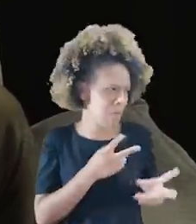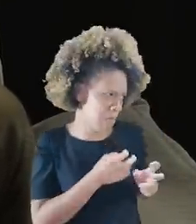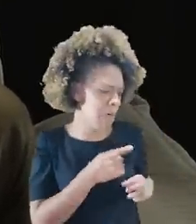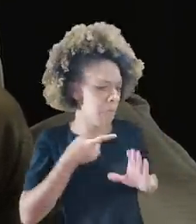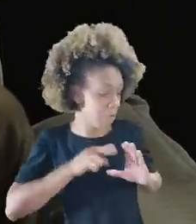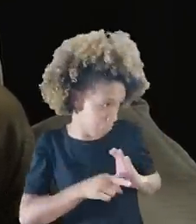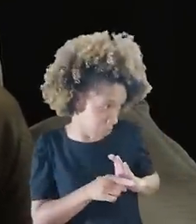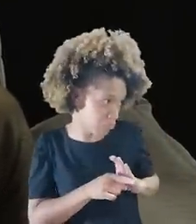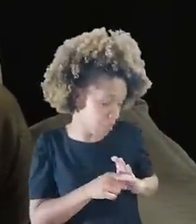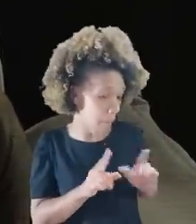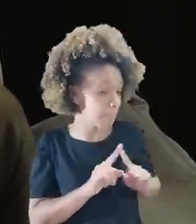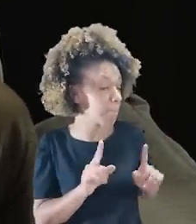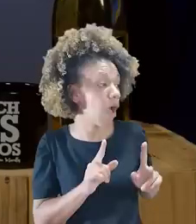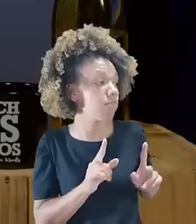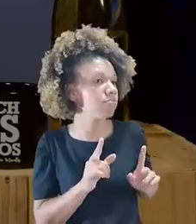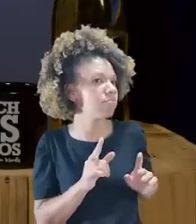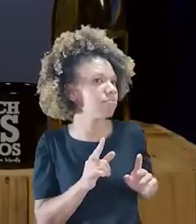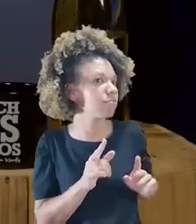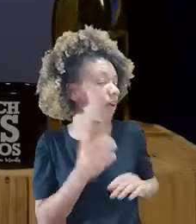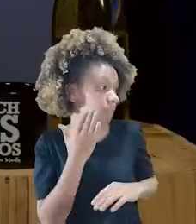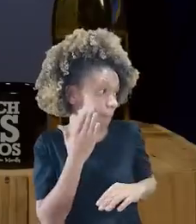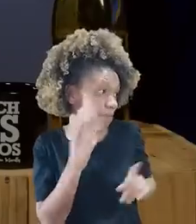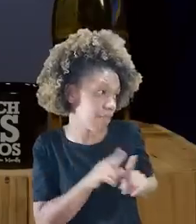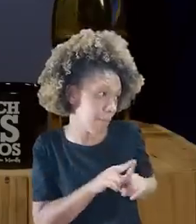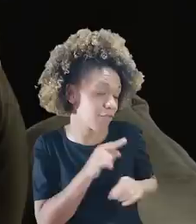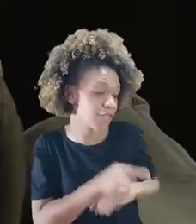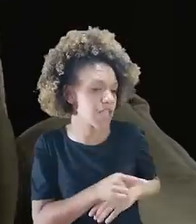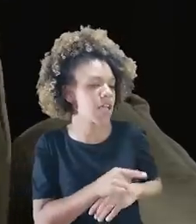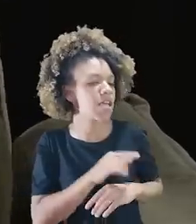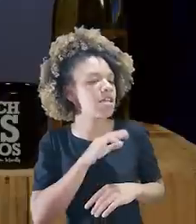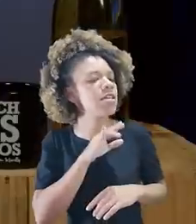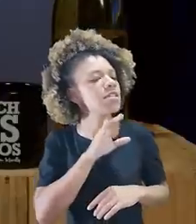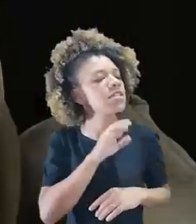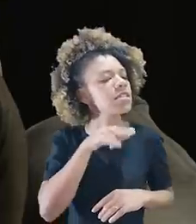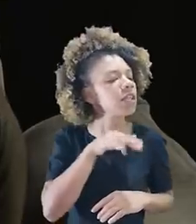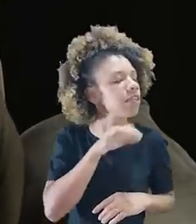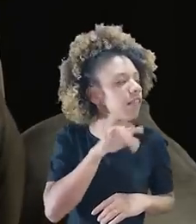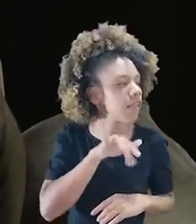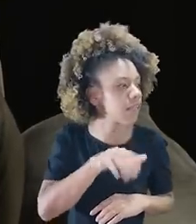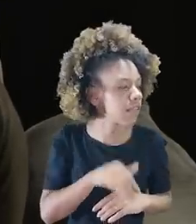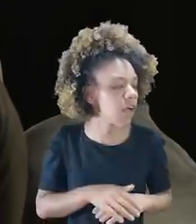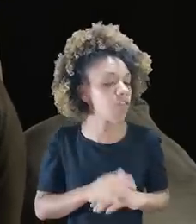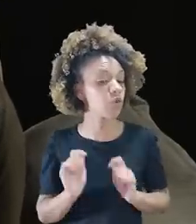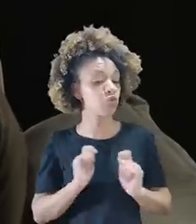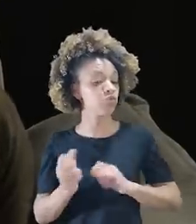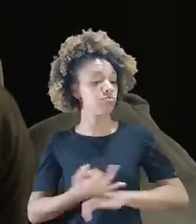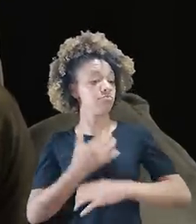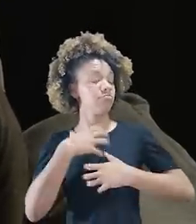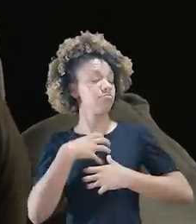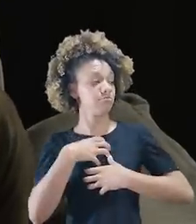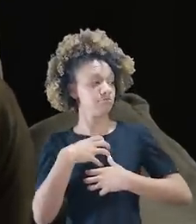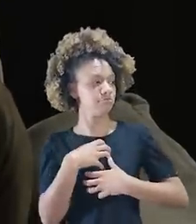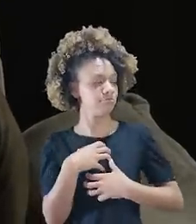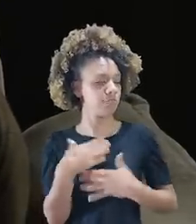magnetismo teu eu conversando com você Eu tô vendo você ele mas é você tem uma parada muito forte e como é que era para você isso